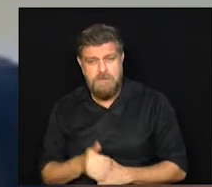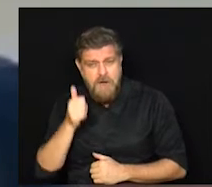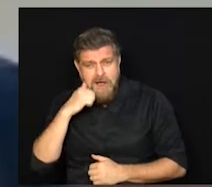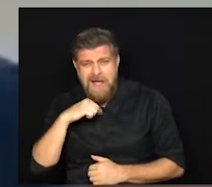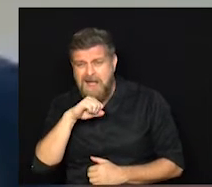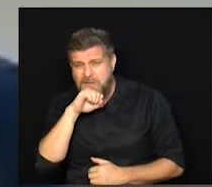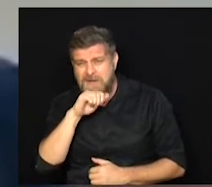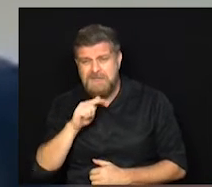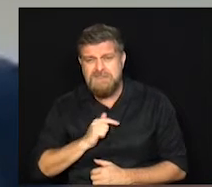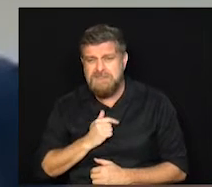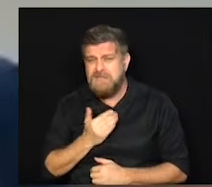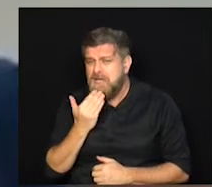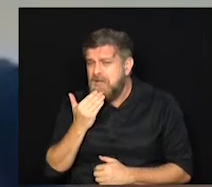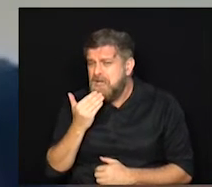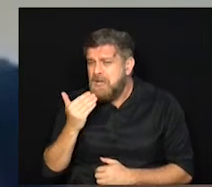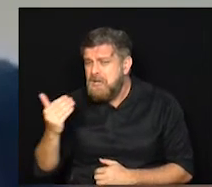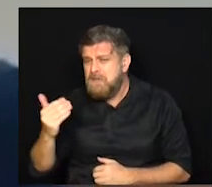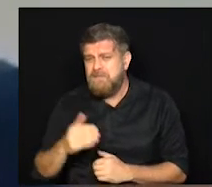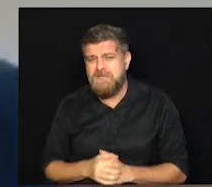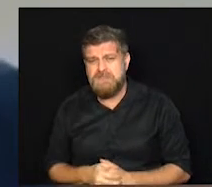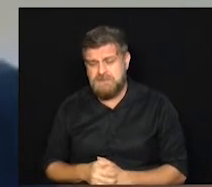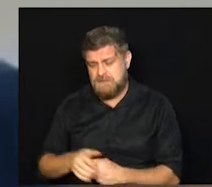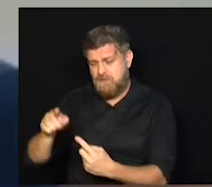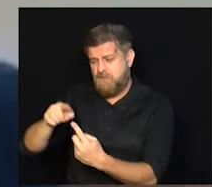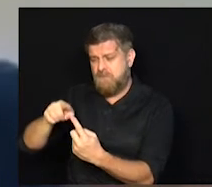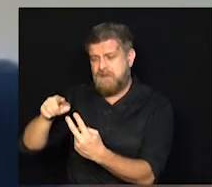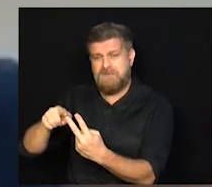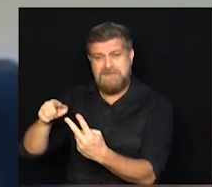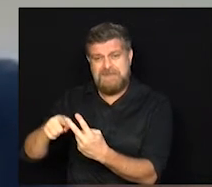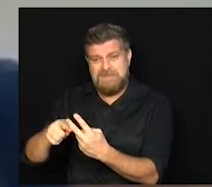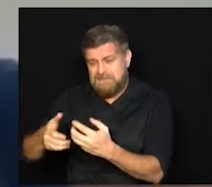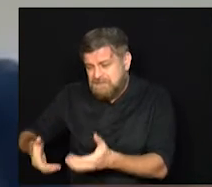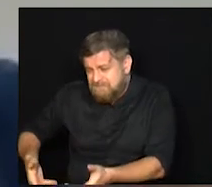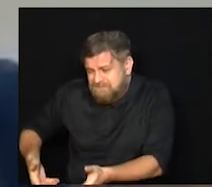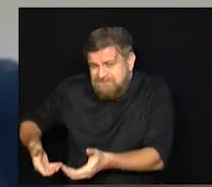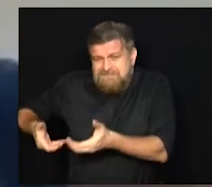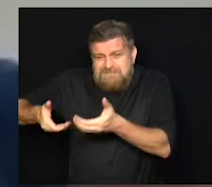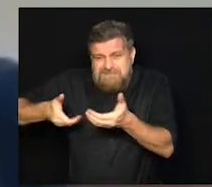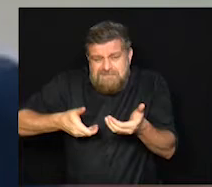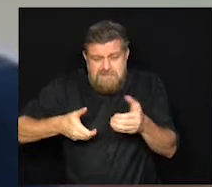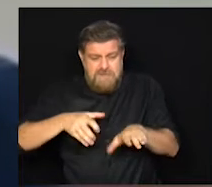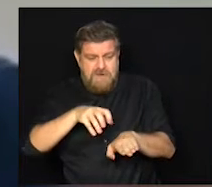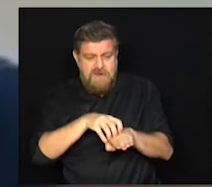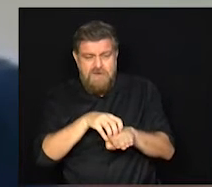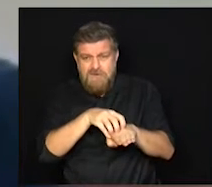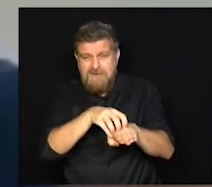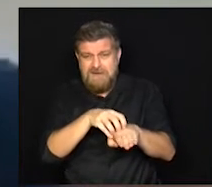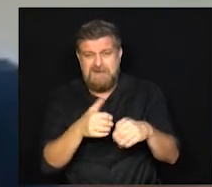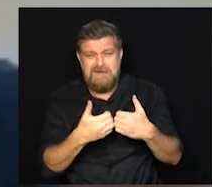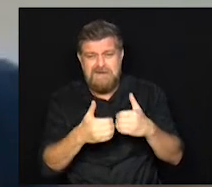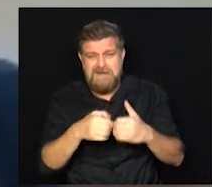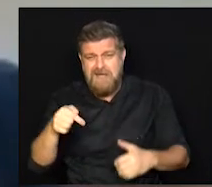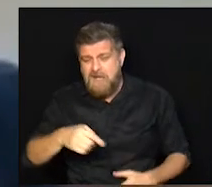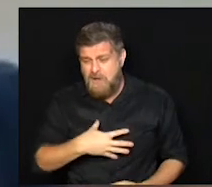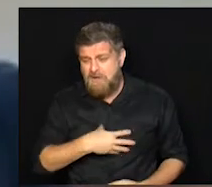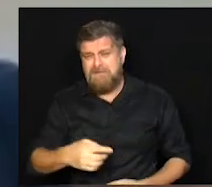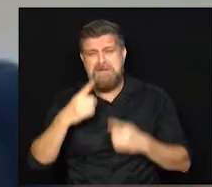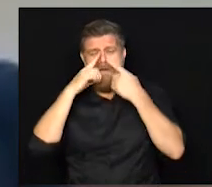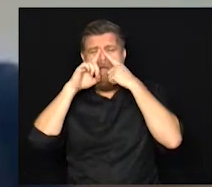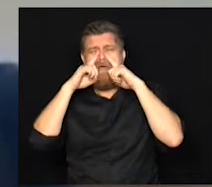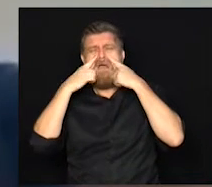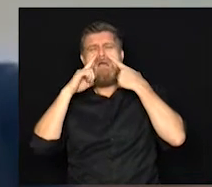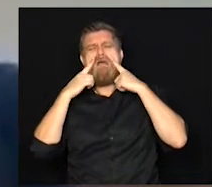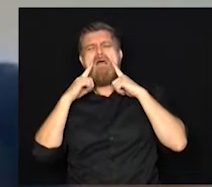mãe tinha que pedir ajuda para 2, 3 pessoas para colocá-lo dentro do ônibus para ela levá-lo. Ele ia chorando até lá.